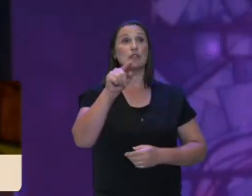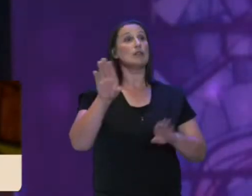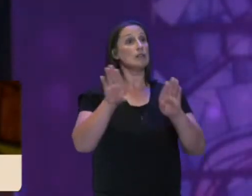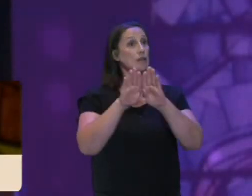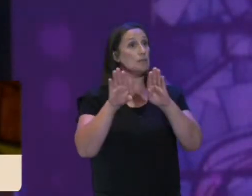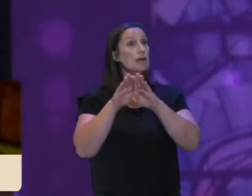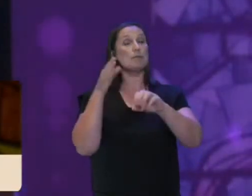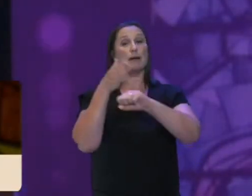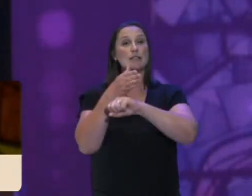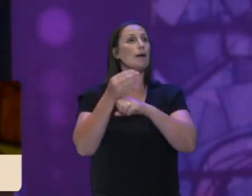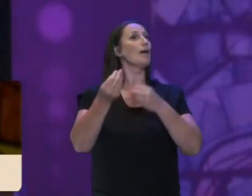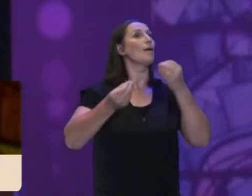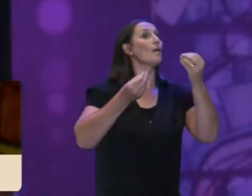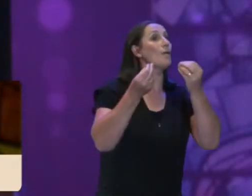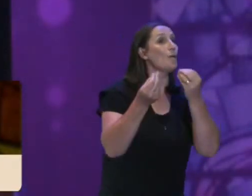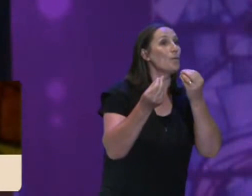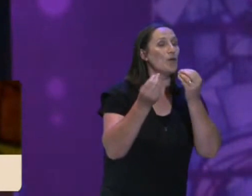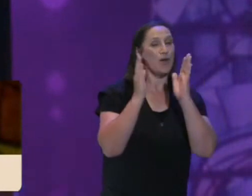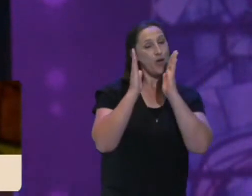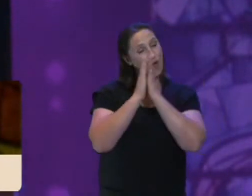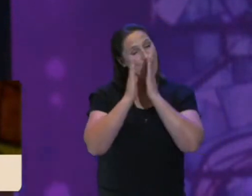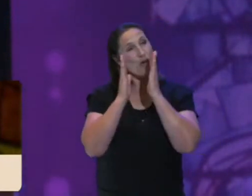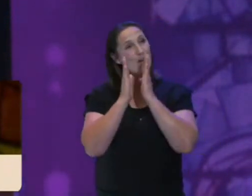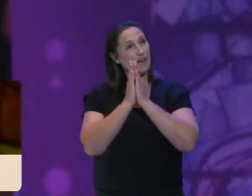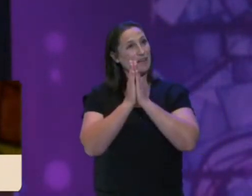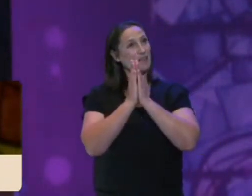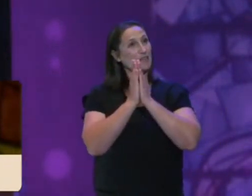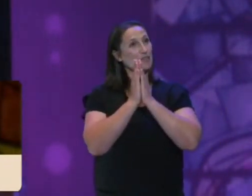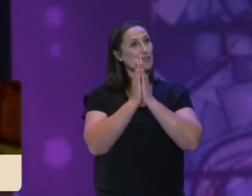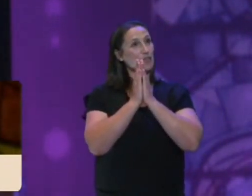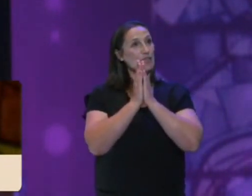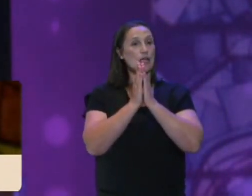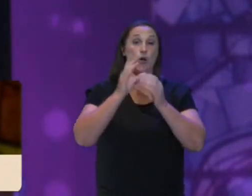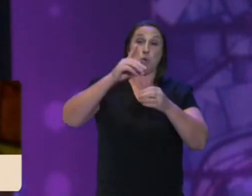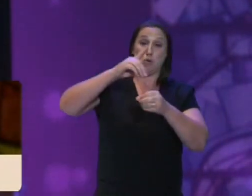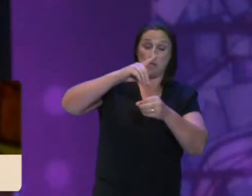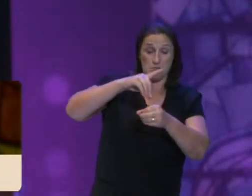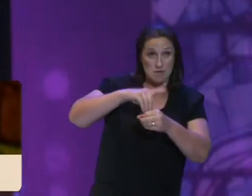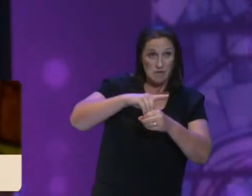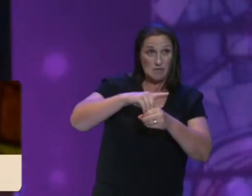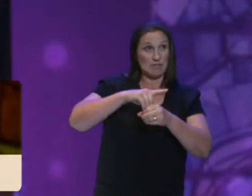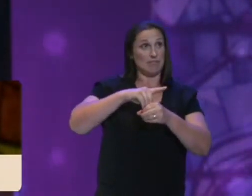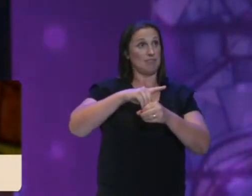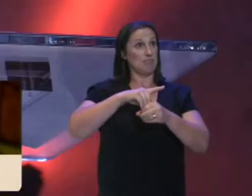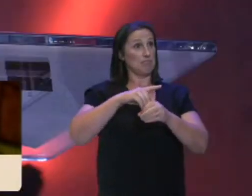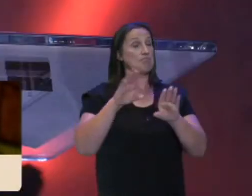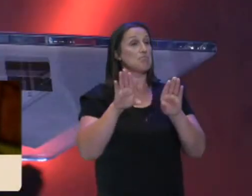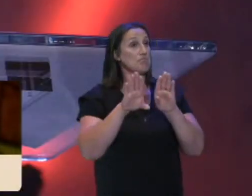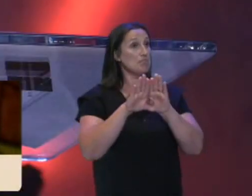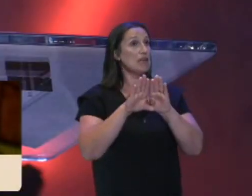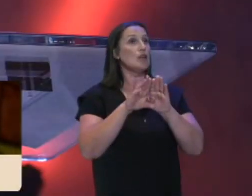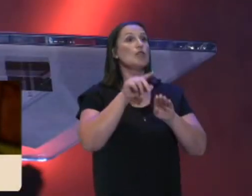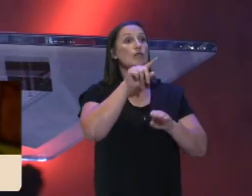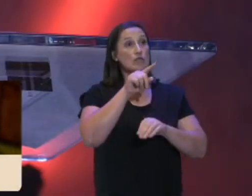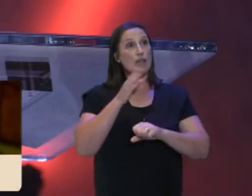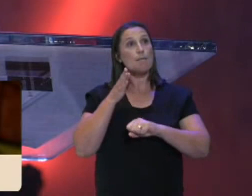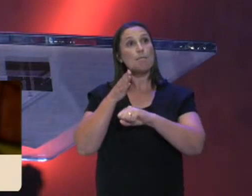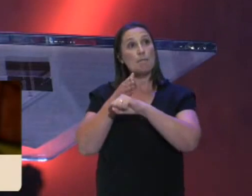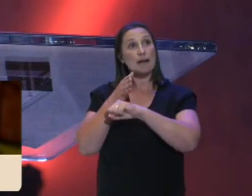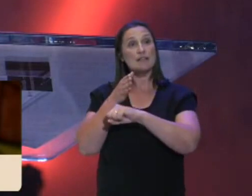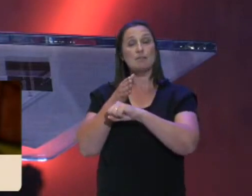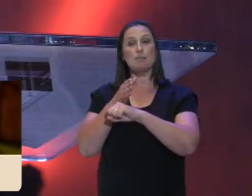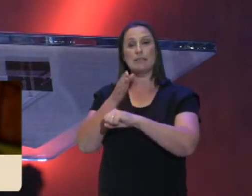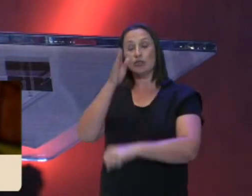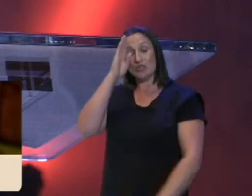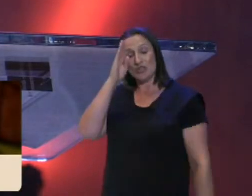se dispõe a servir, né? E quando você contribui, você está participando diretamente